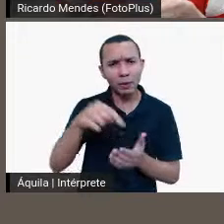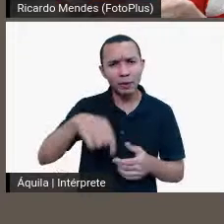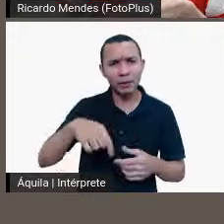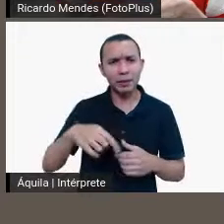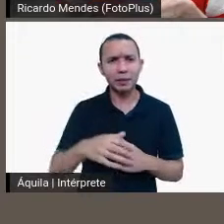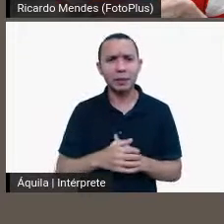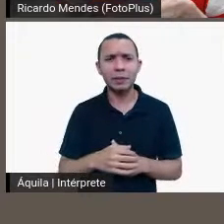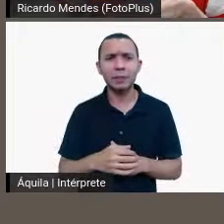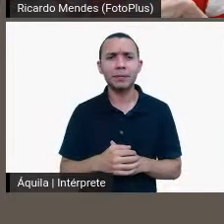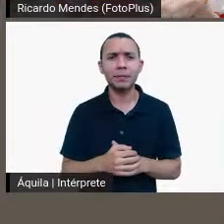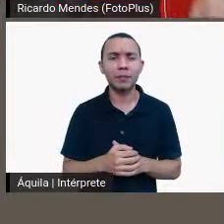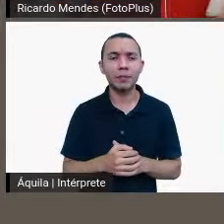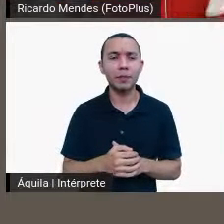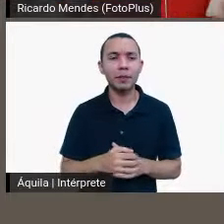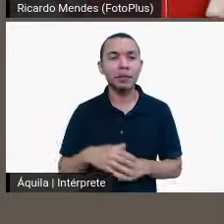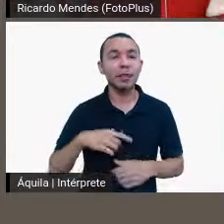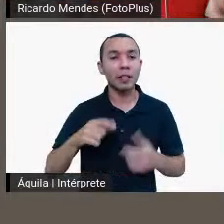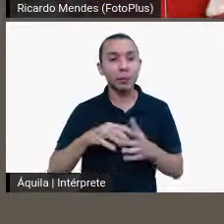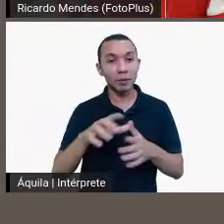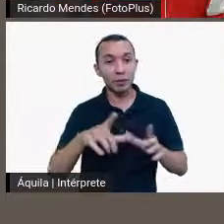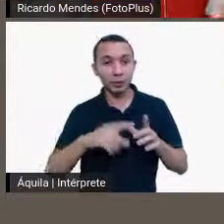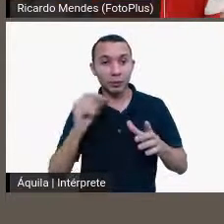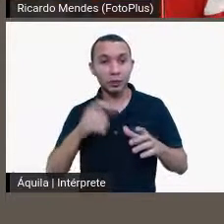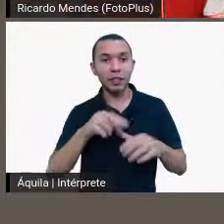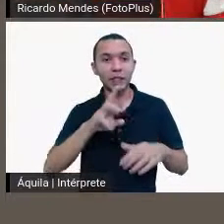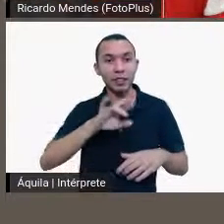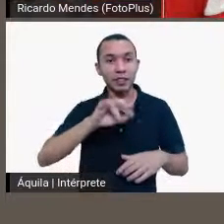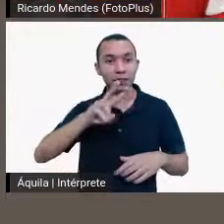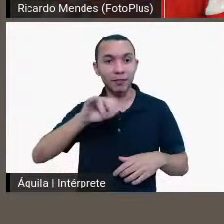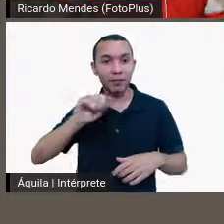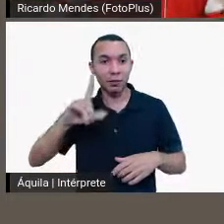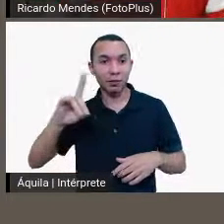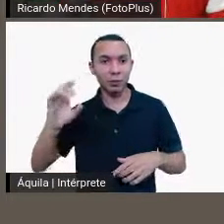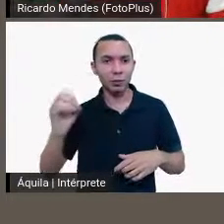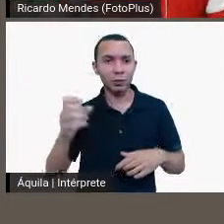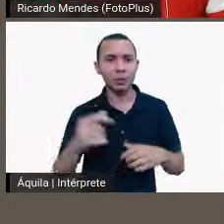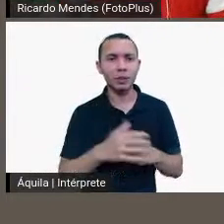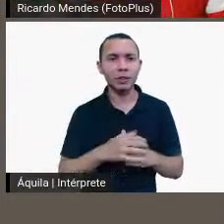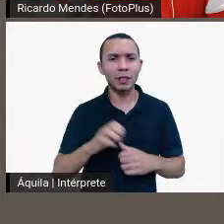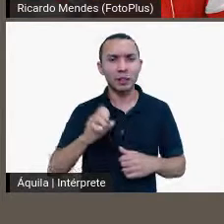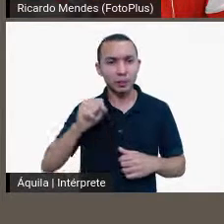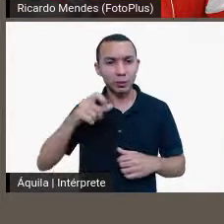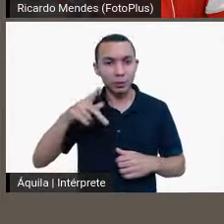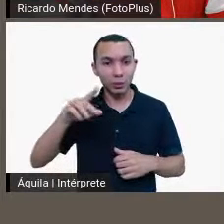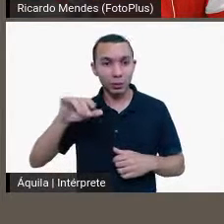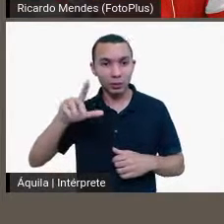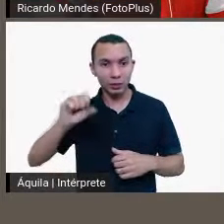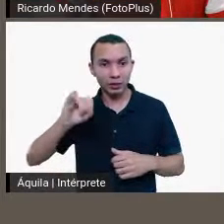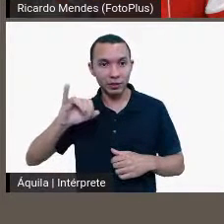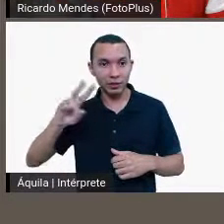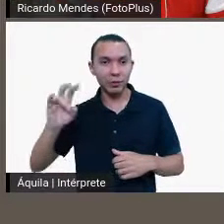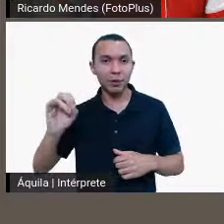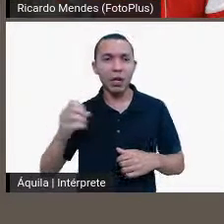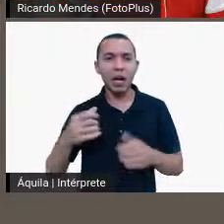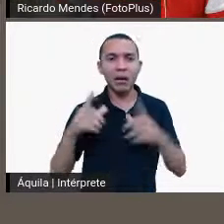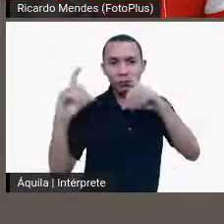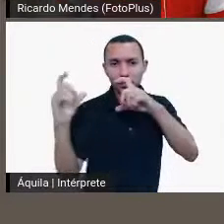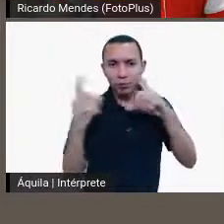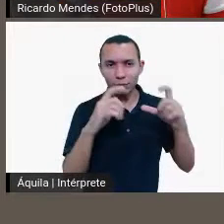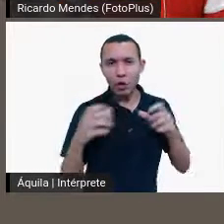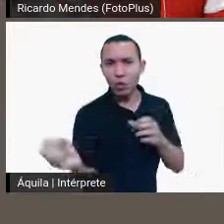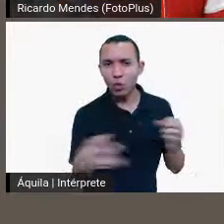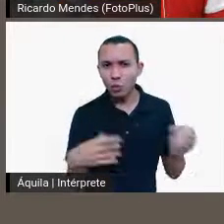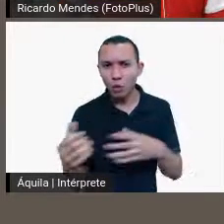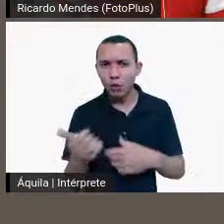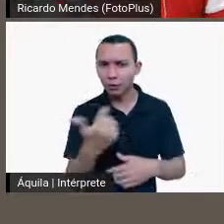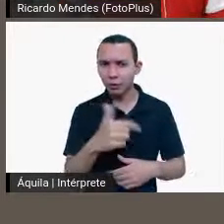da fotografia sob qualquer aspecto só encontra rival no seu emprego explosivo. Exatamente isso, enquanto a fotografia não é novidade, mas ela